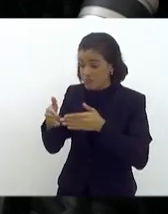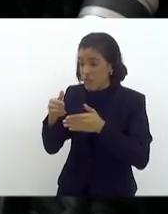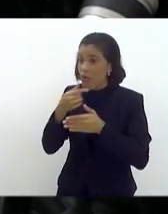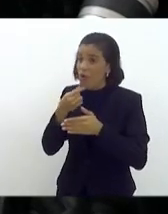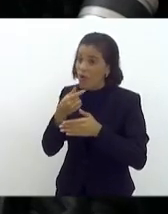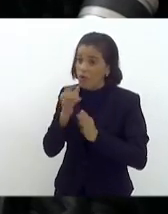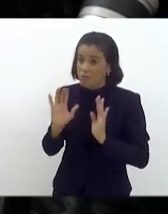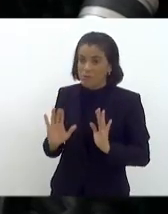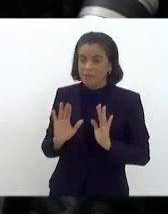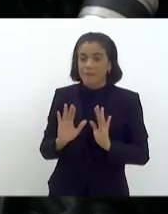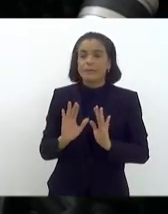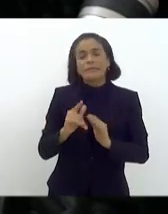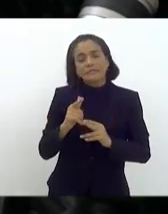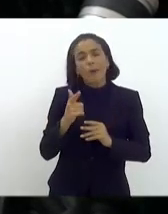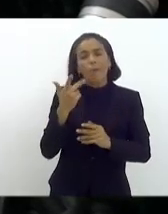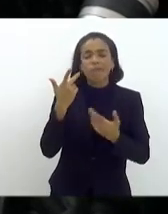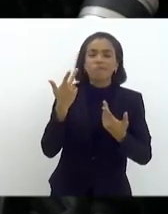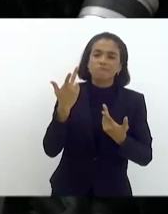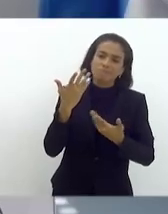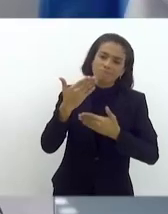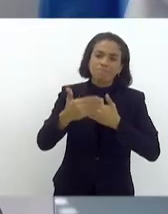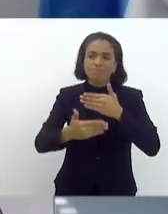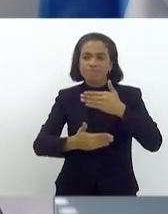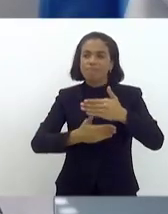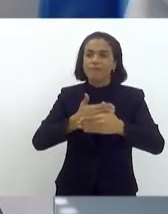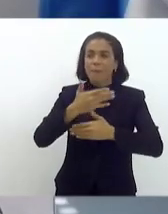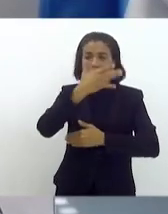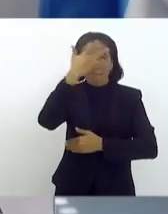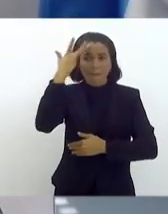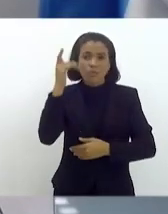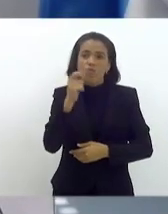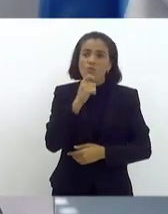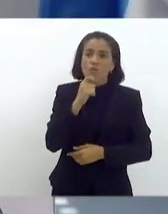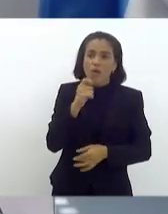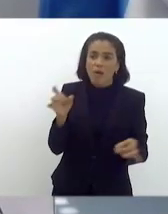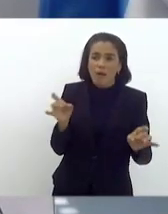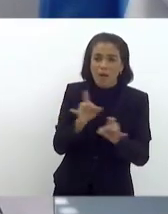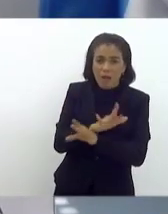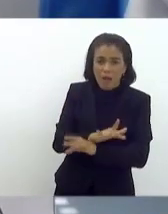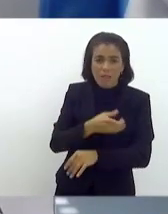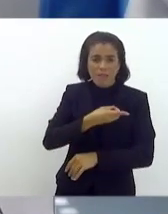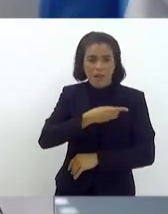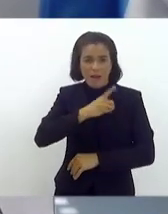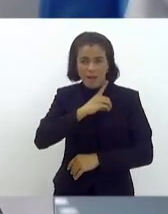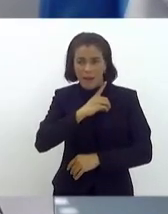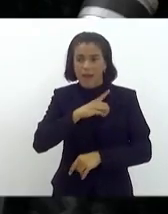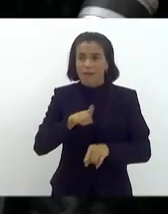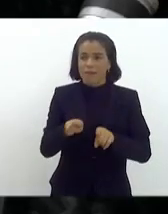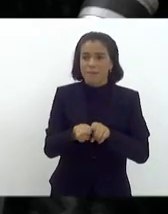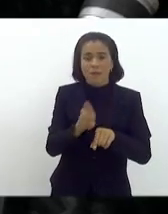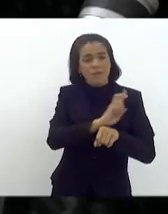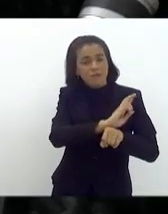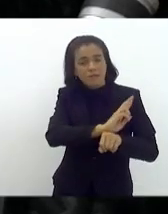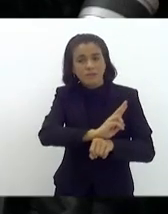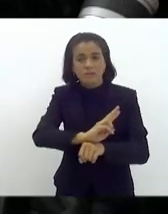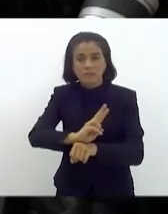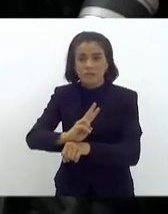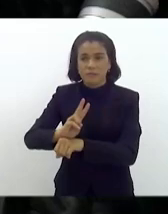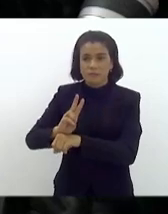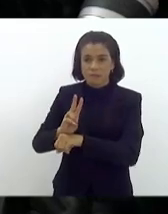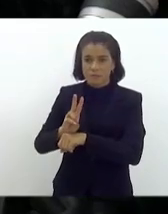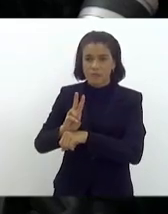então a tendência é que essas pessoas que não tiverem Preparadas esses Delegados esses inspetores